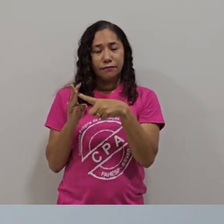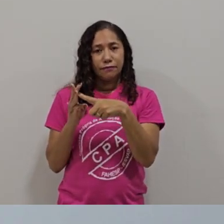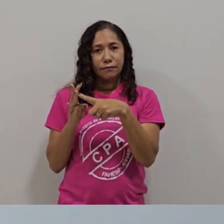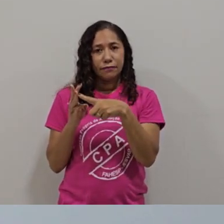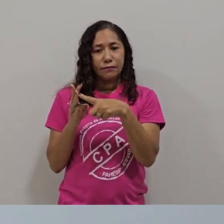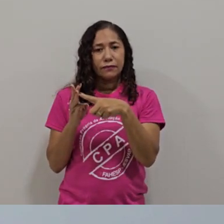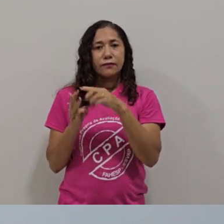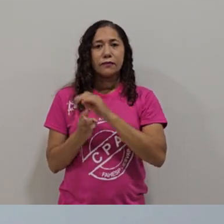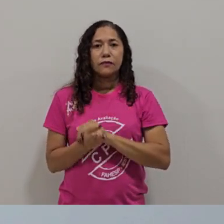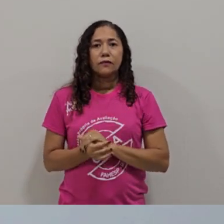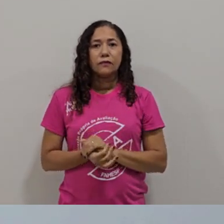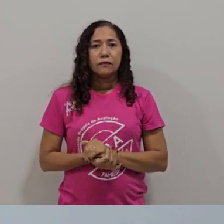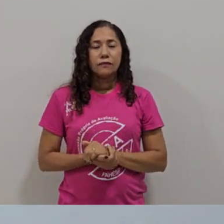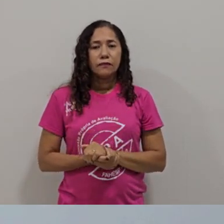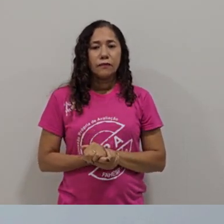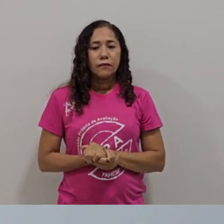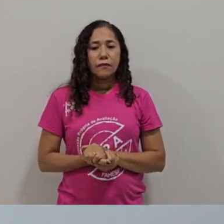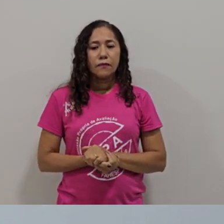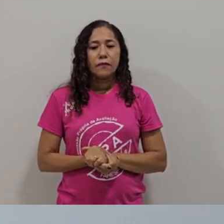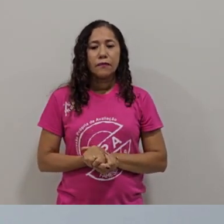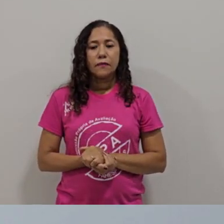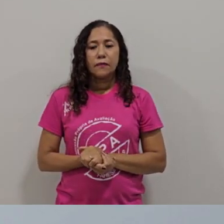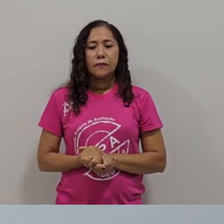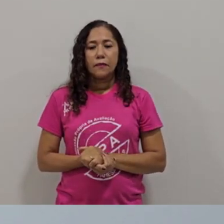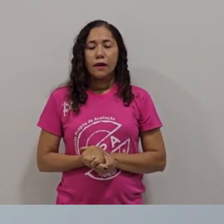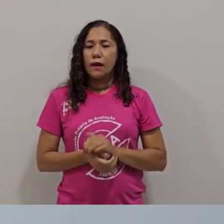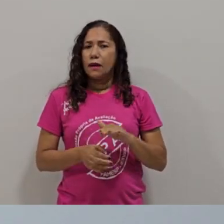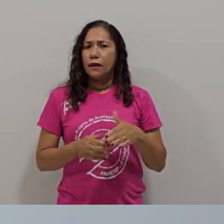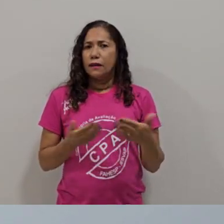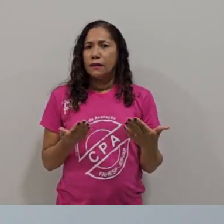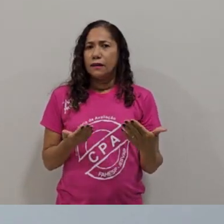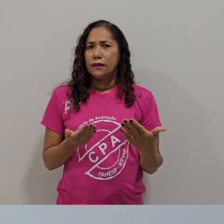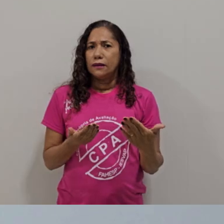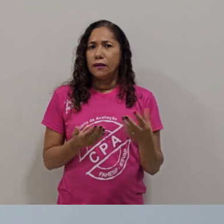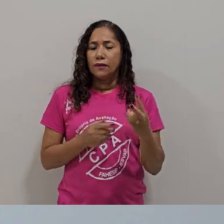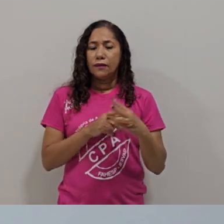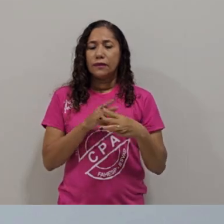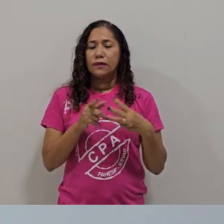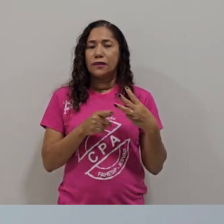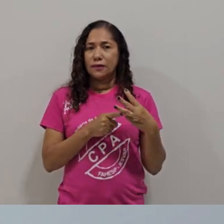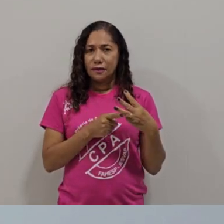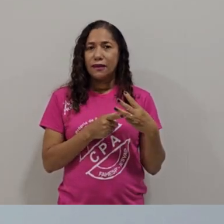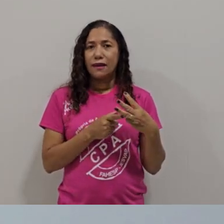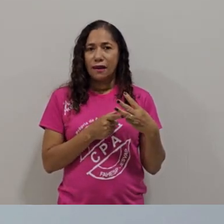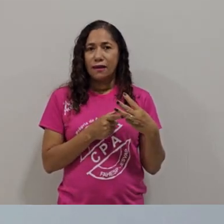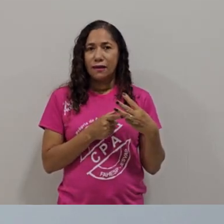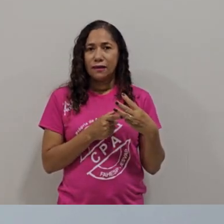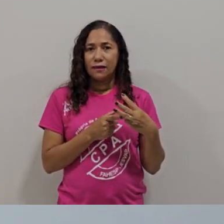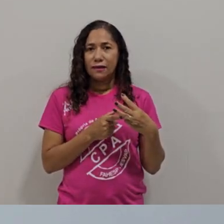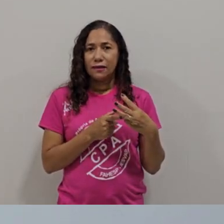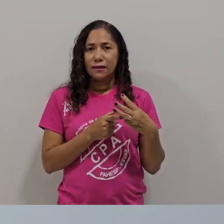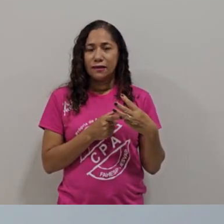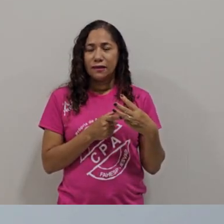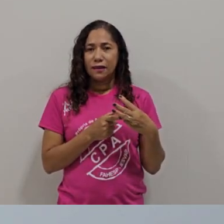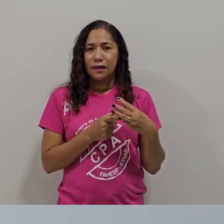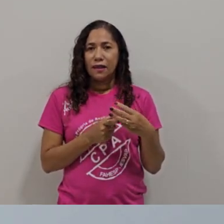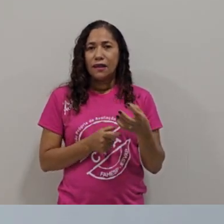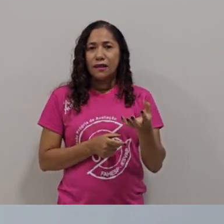Abrange Um leque muito bom. Sim. Entendi. Então vocês selecionaram esses 3 e aí, obviamente, se outras turmas